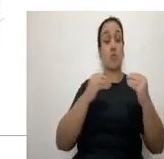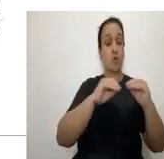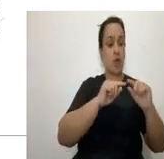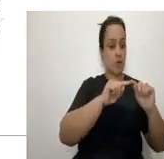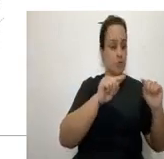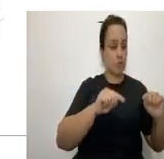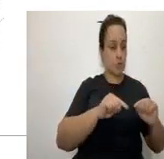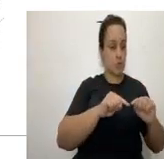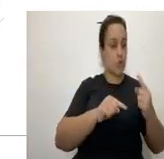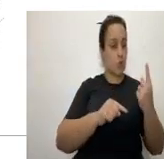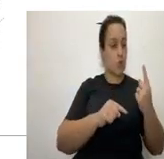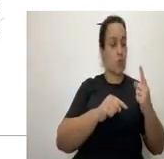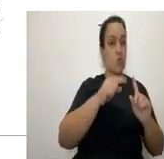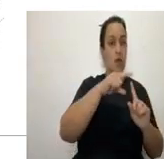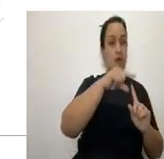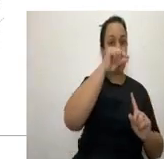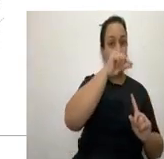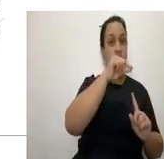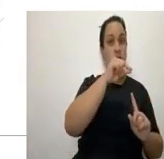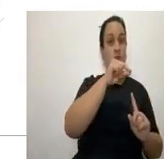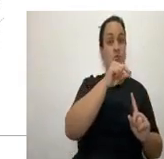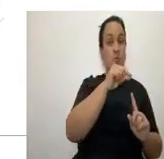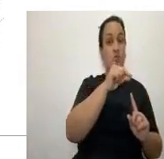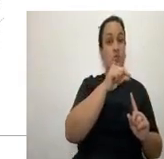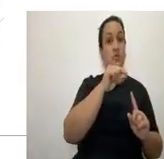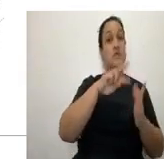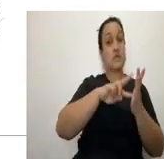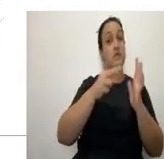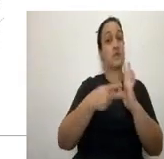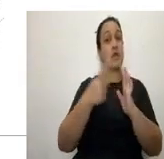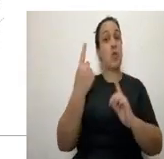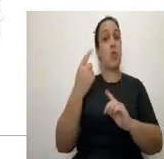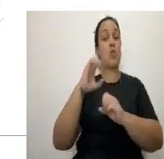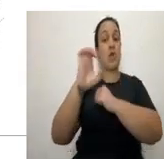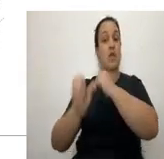energia, eu vou colocar um elétron representado por uma seta,